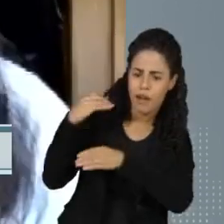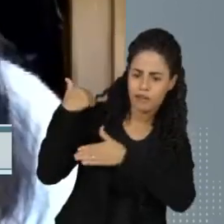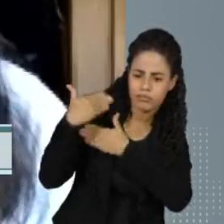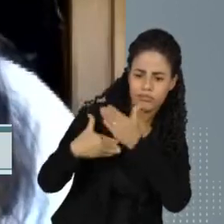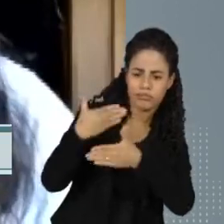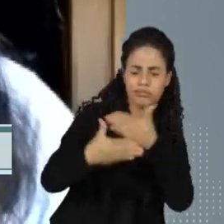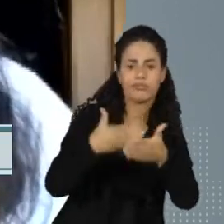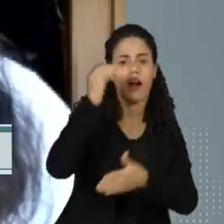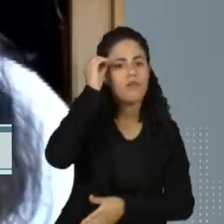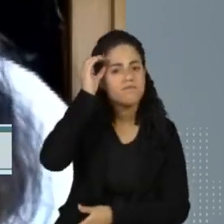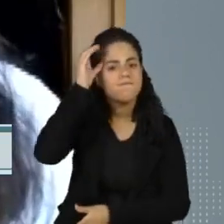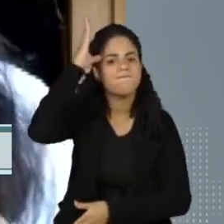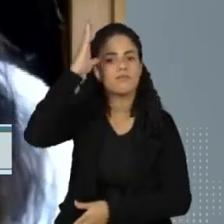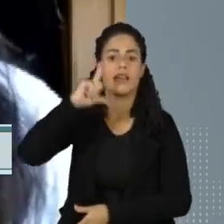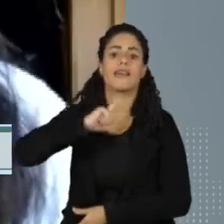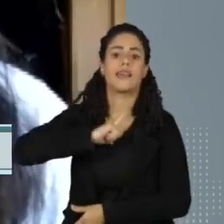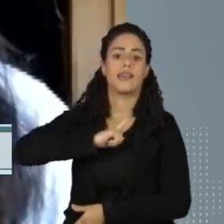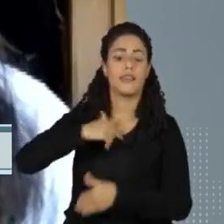por exemplo,